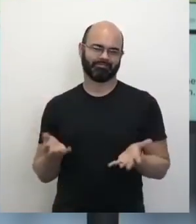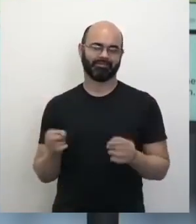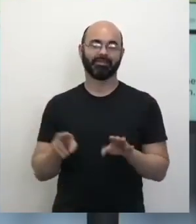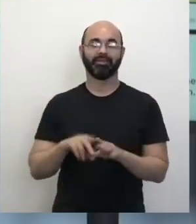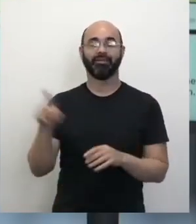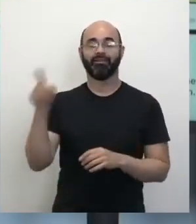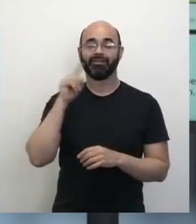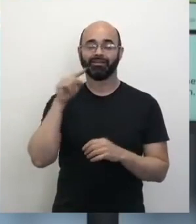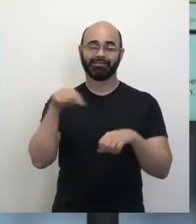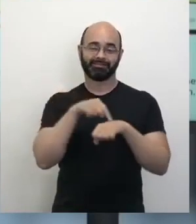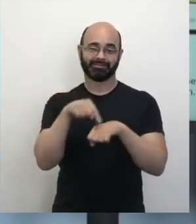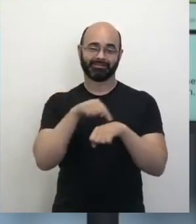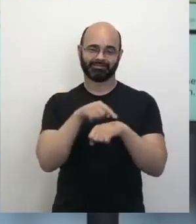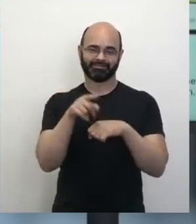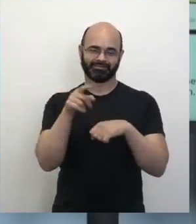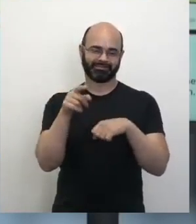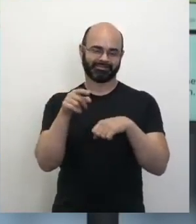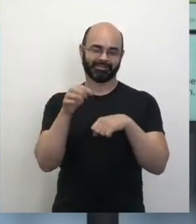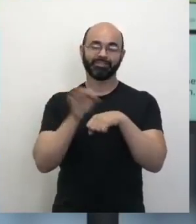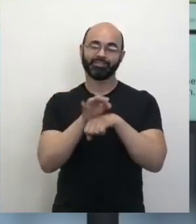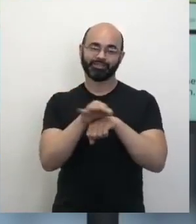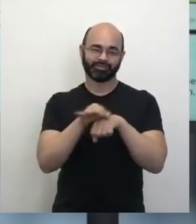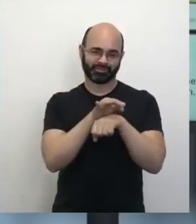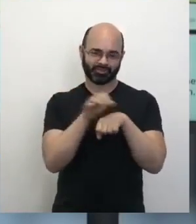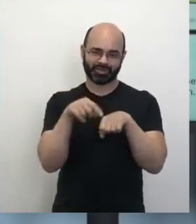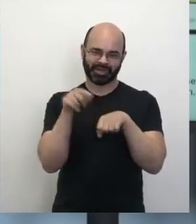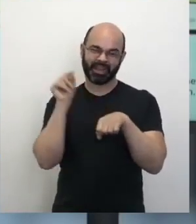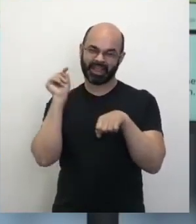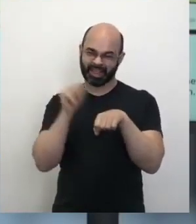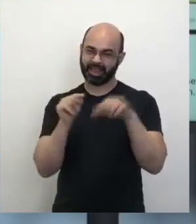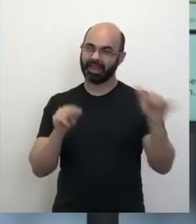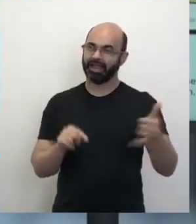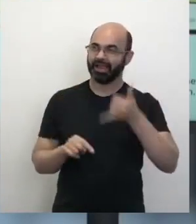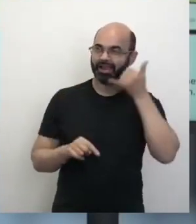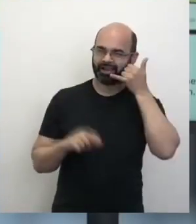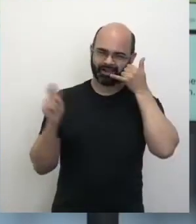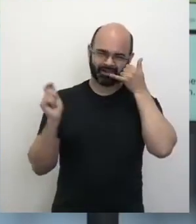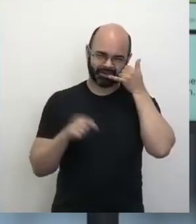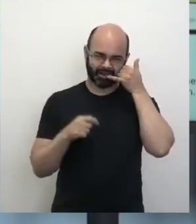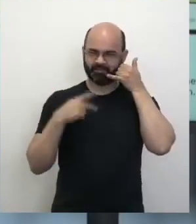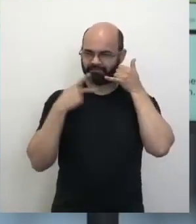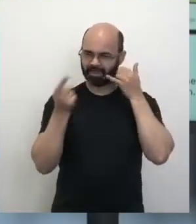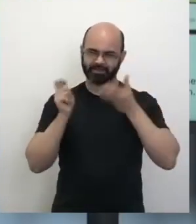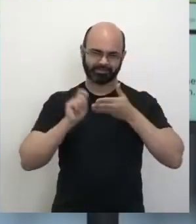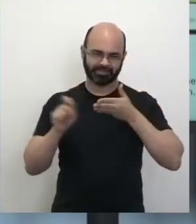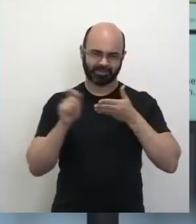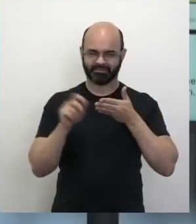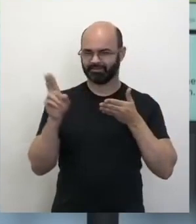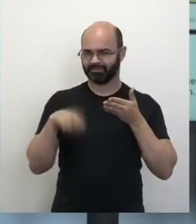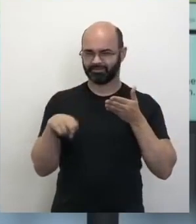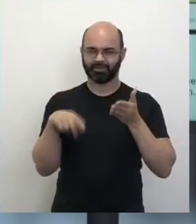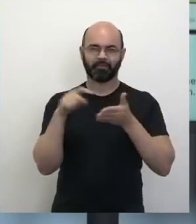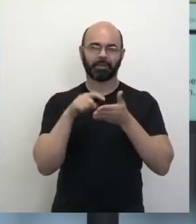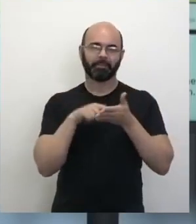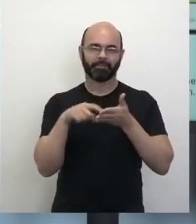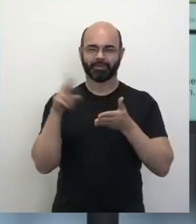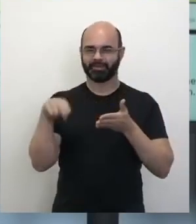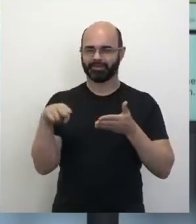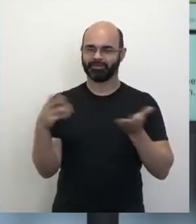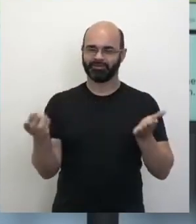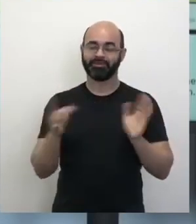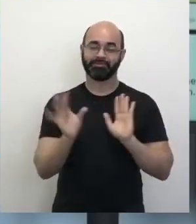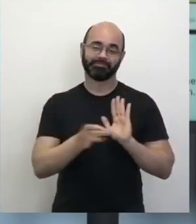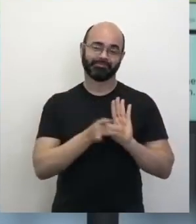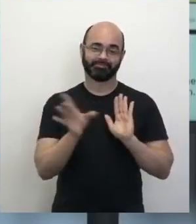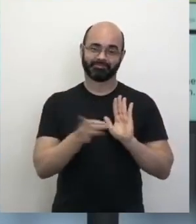fazendo ligação. Joaninha, bichinho, escreve, fala, faz ligação ainda. Então, aí nós temos uma personificação. Muito